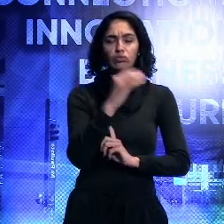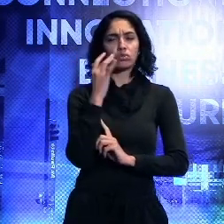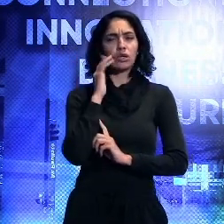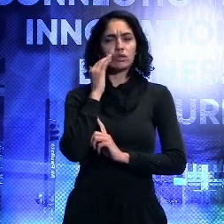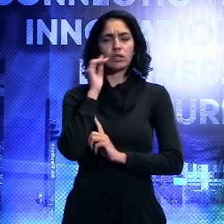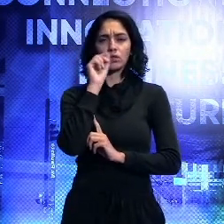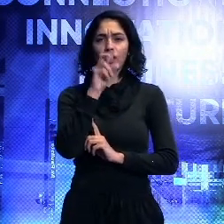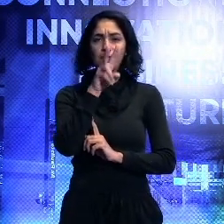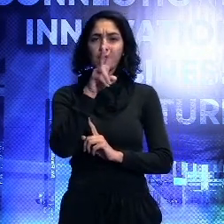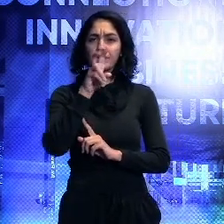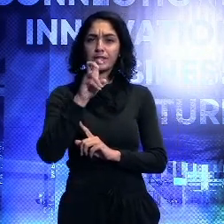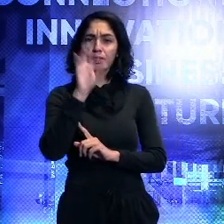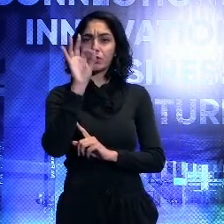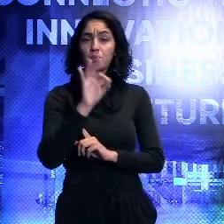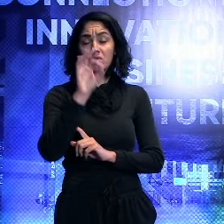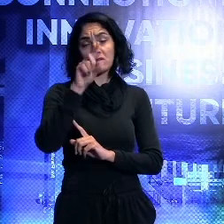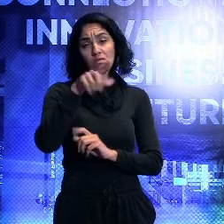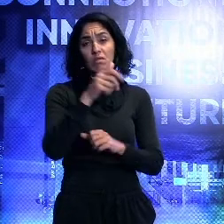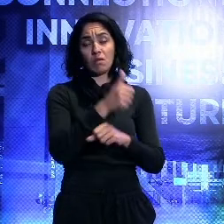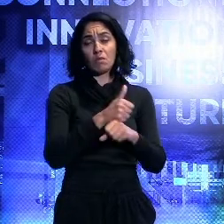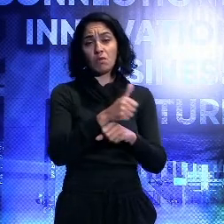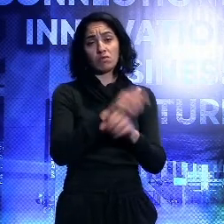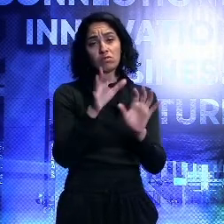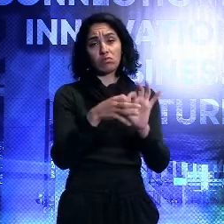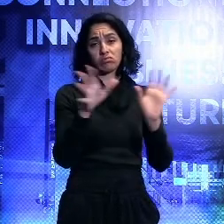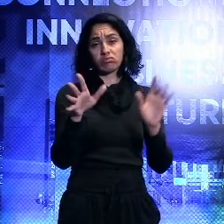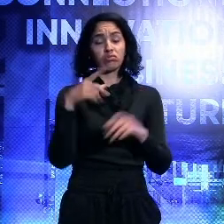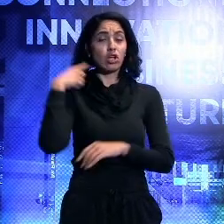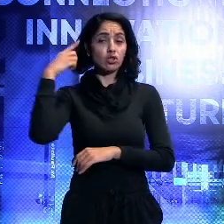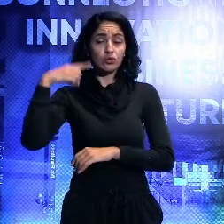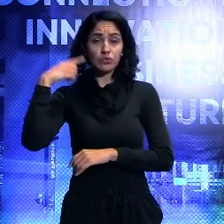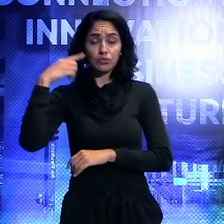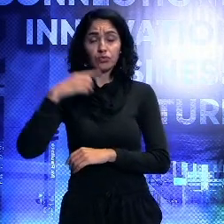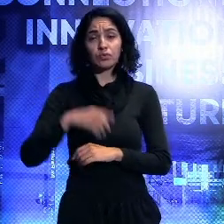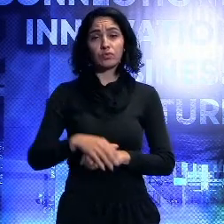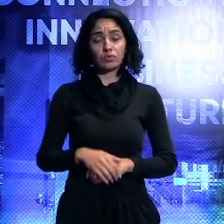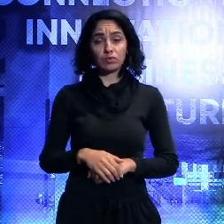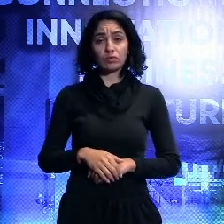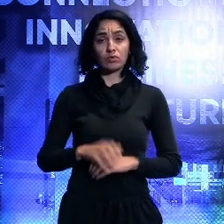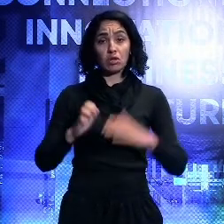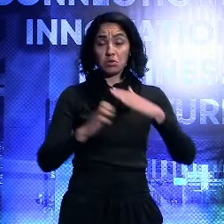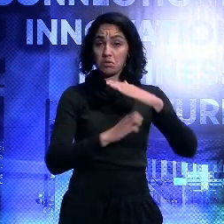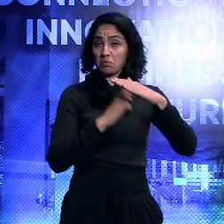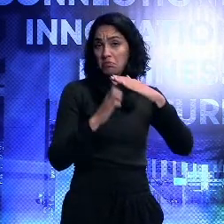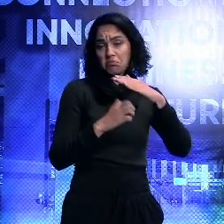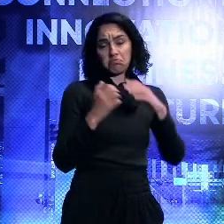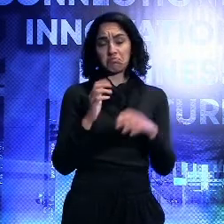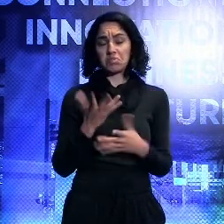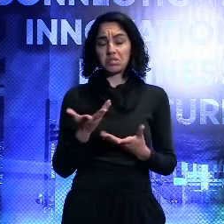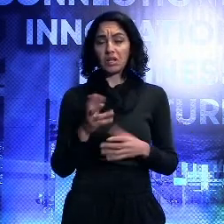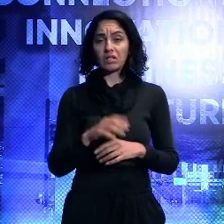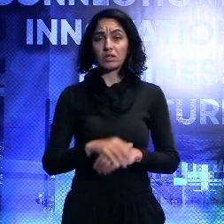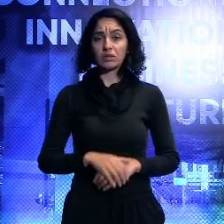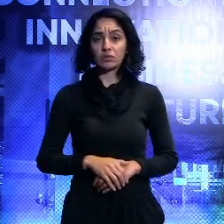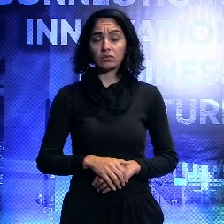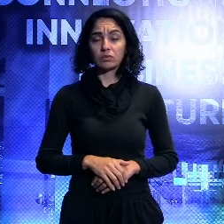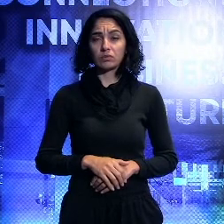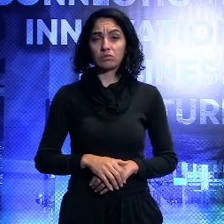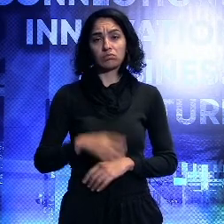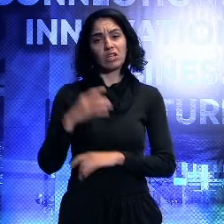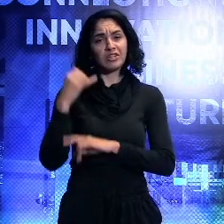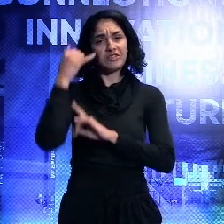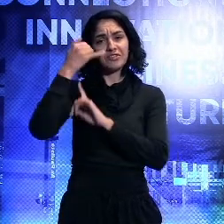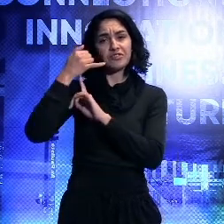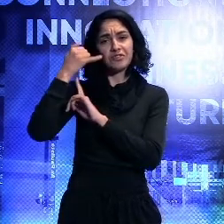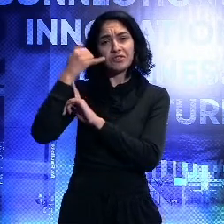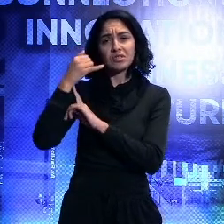são profissionais liberais, por exemplo. Advogado, empresário de pequeno porte, dentista,